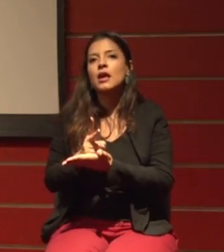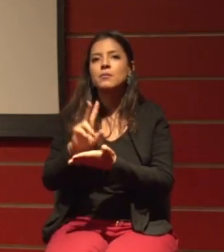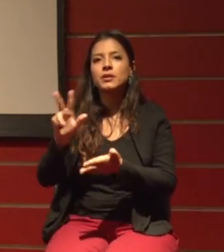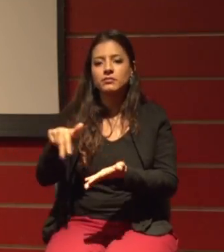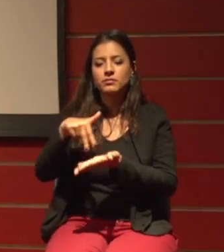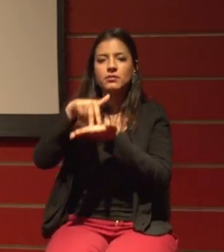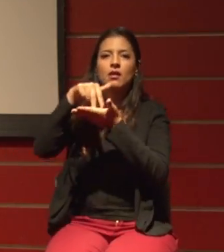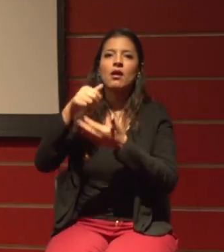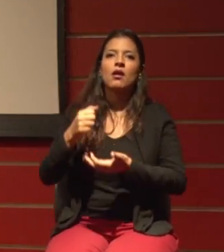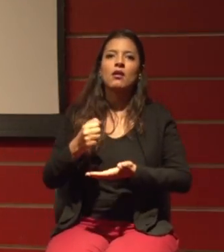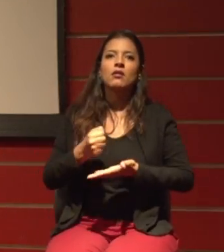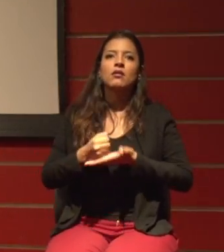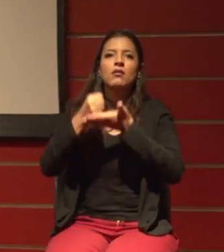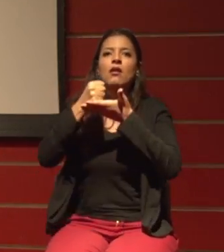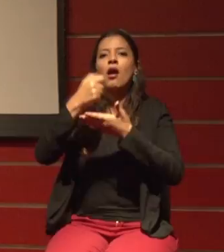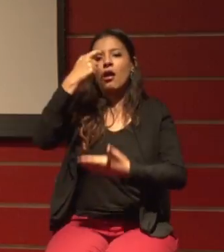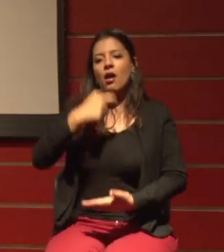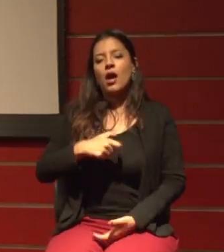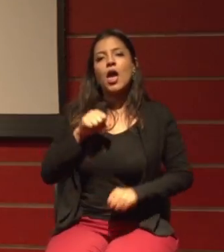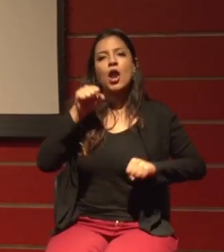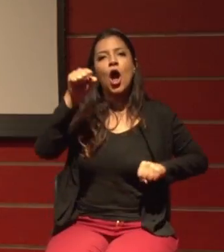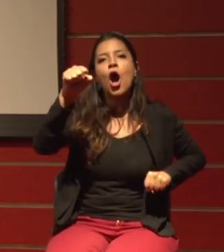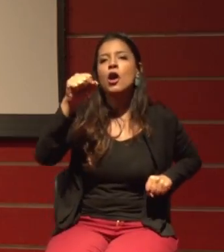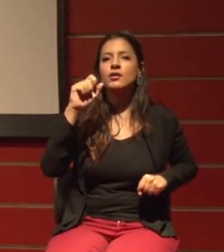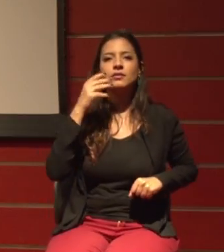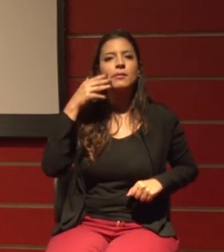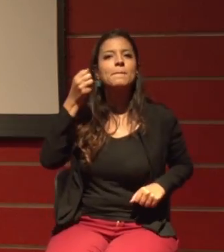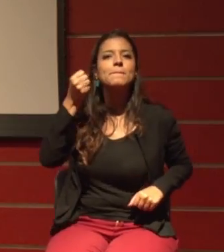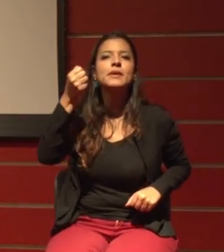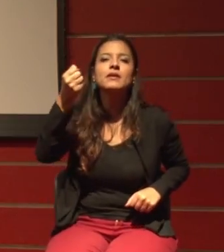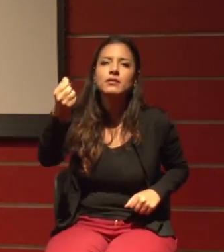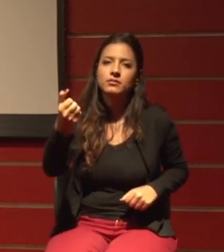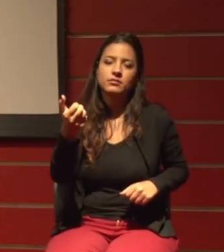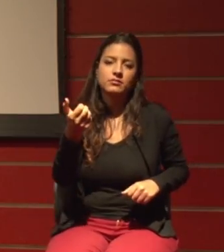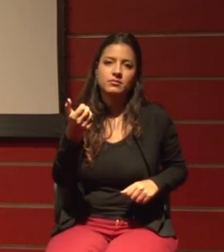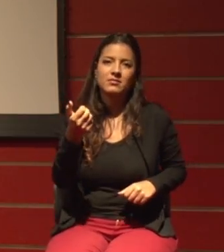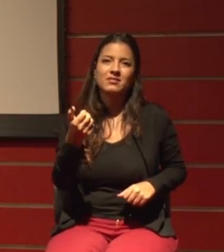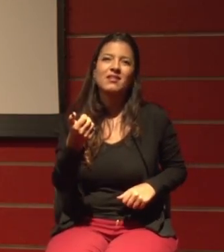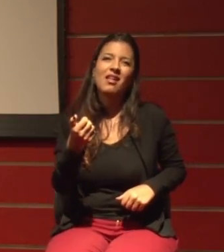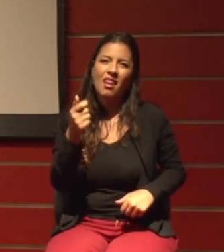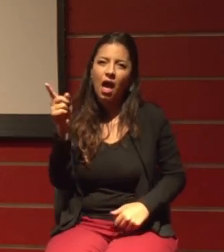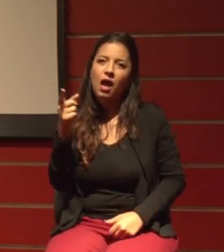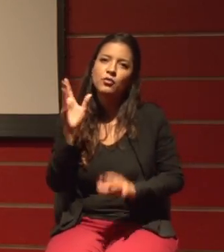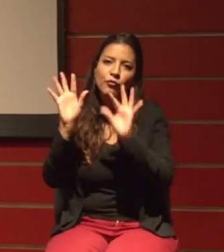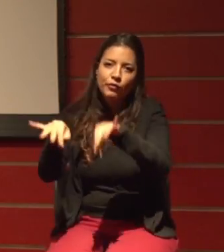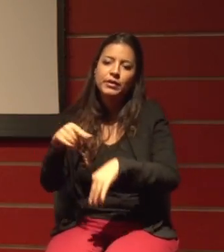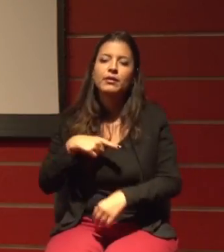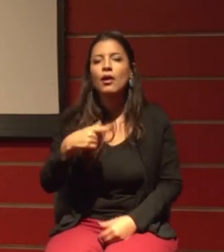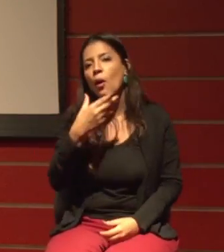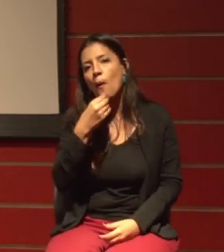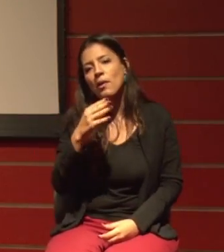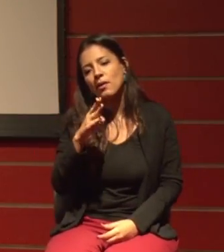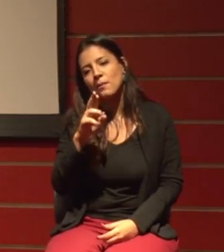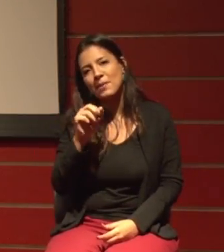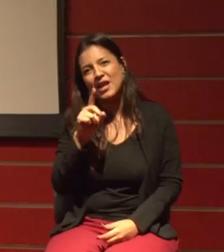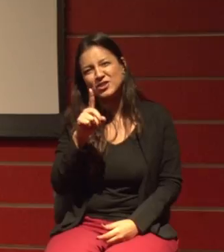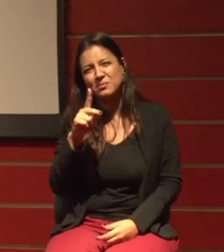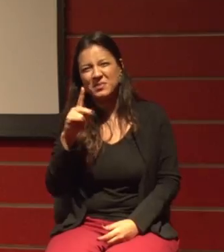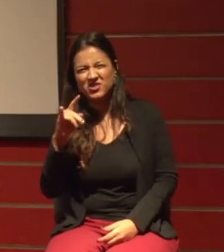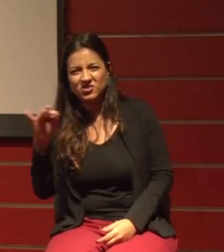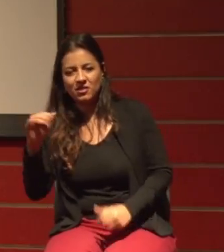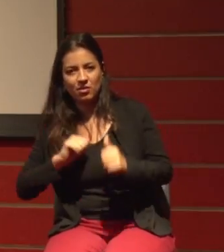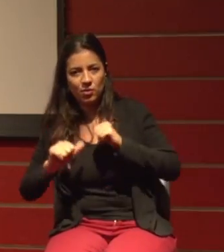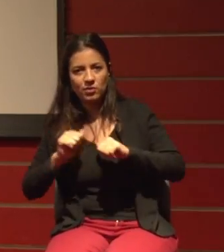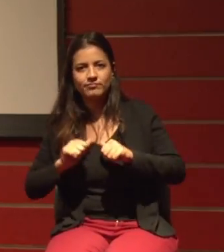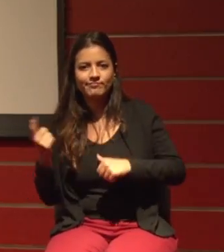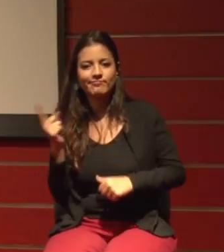o caso de 12 anos de escravidão que tem que aparecer o o Brad Pit lá no final para salvar todo mundo ou mesmo the